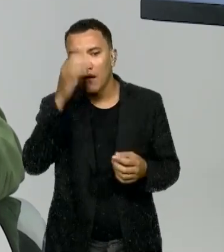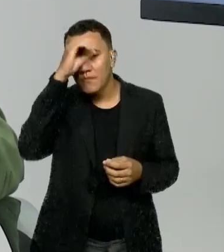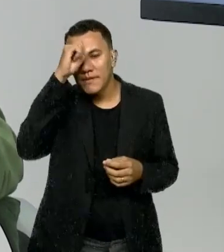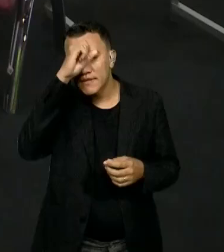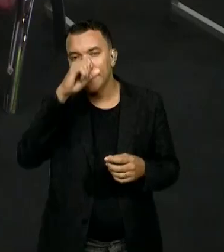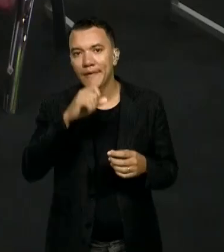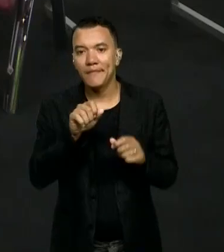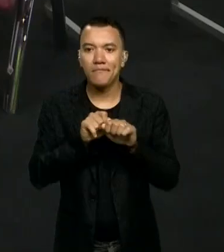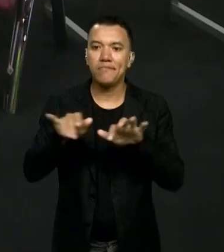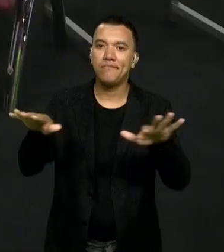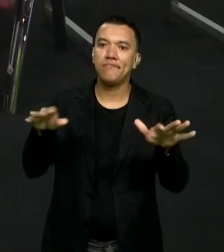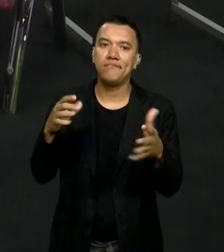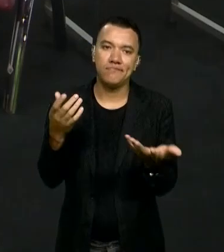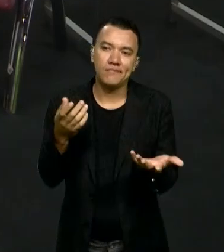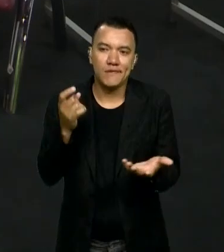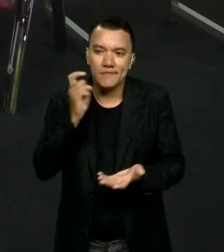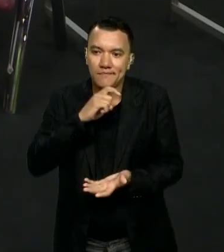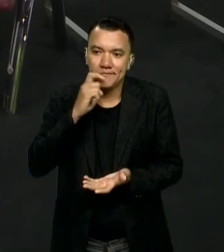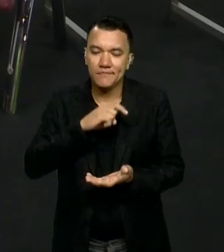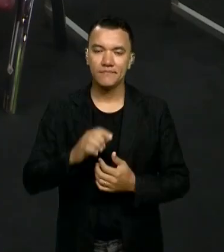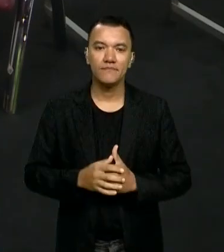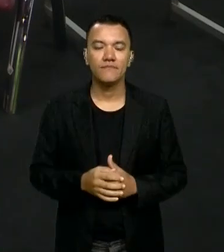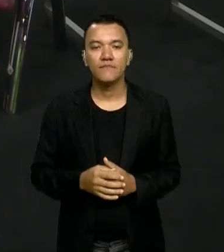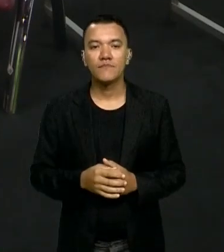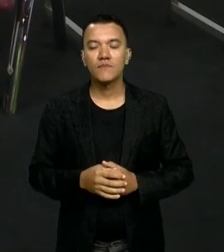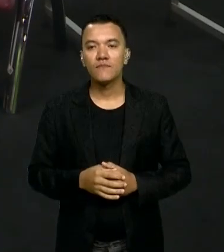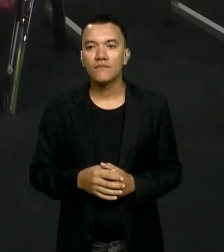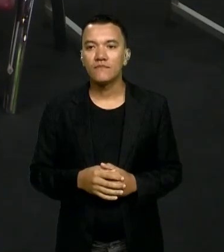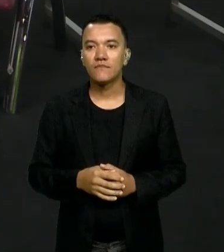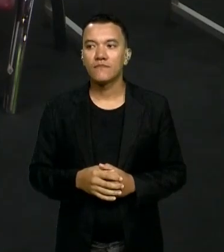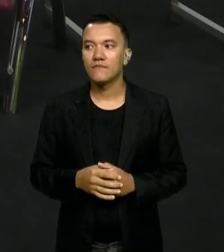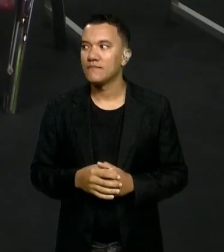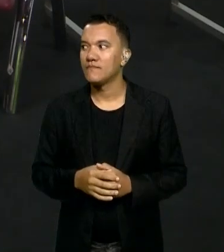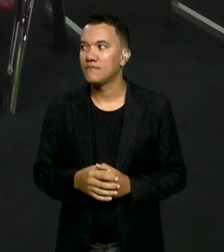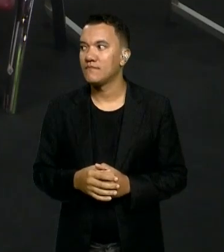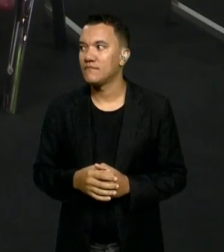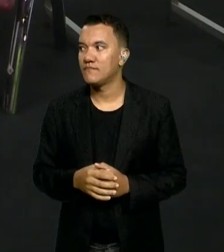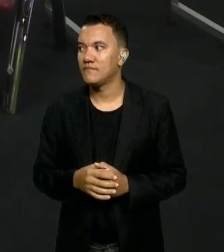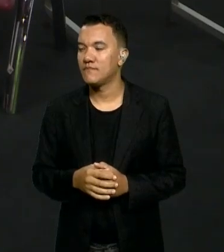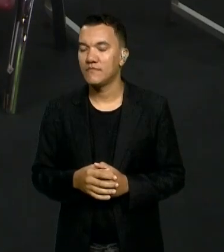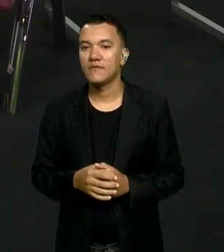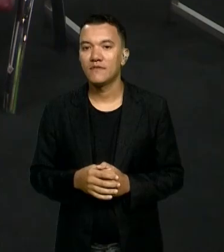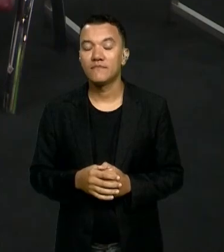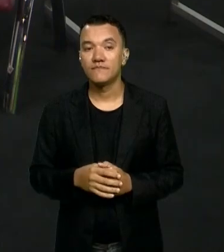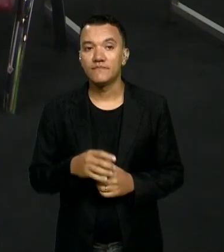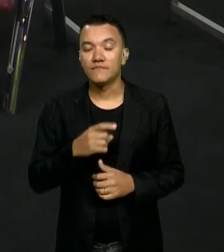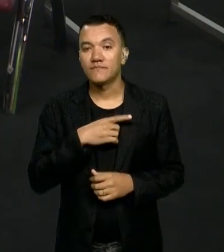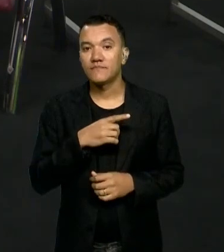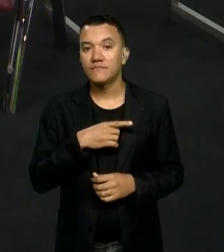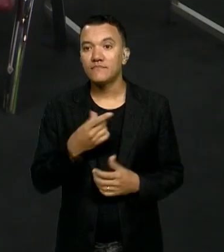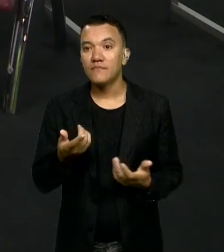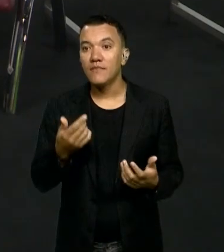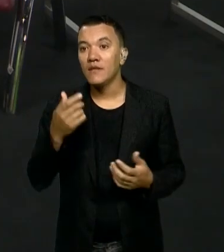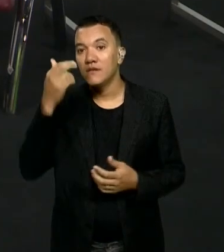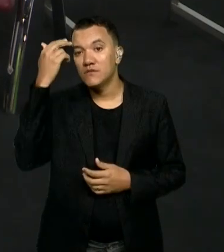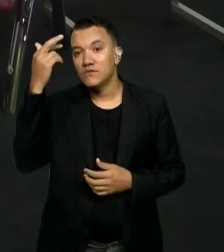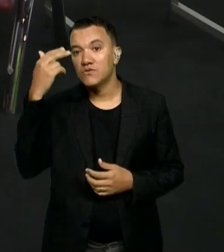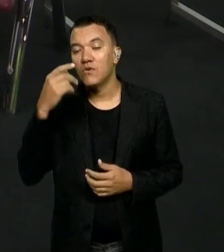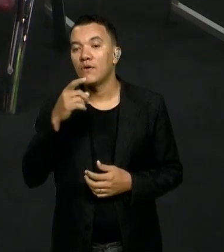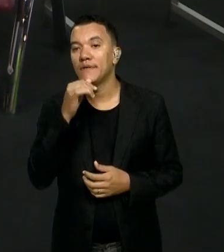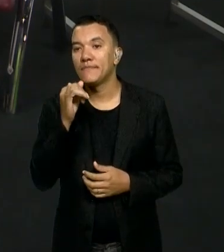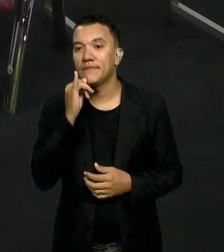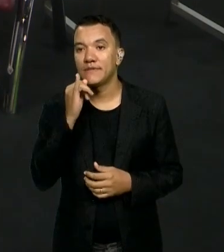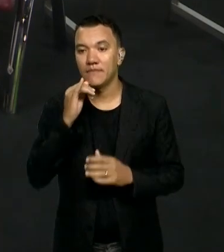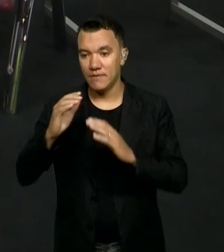propagando fake news. E aí tem aqui umas receitas e histórias sobre a Casa das